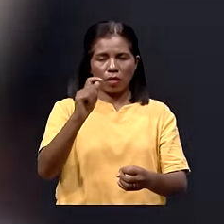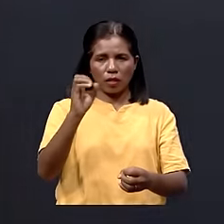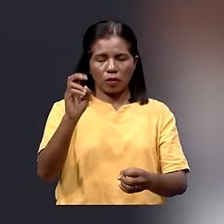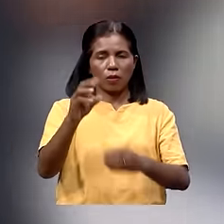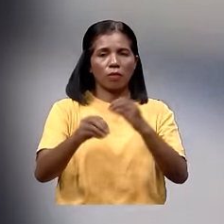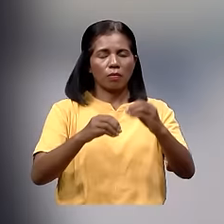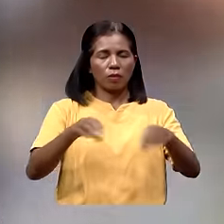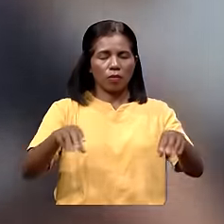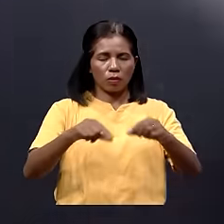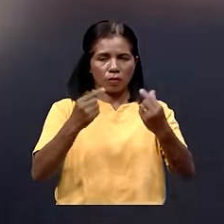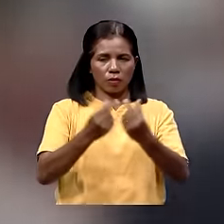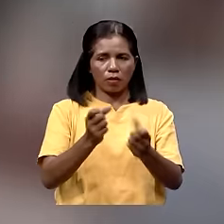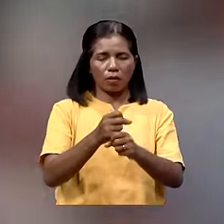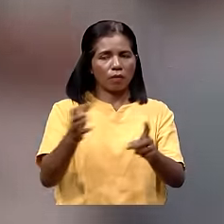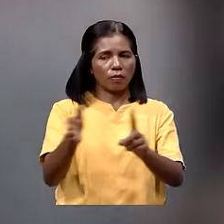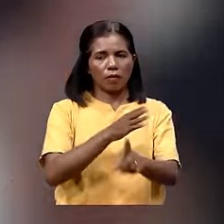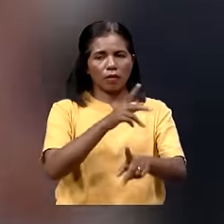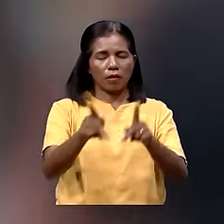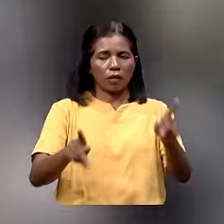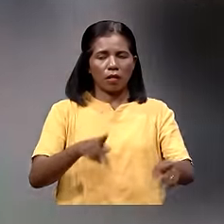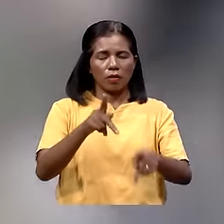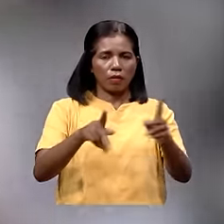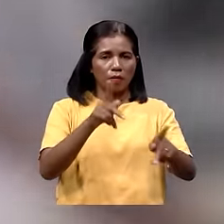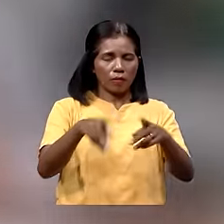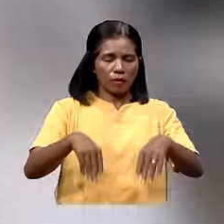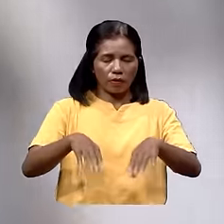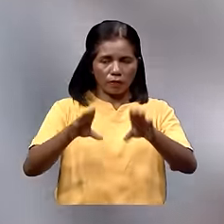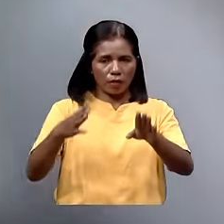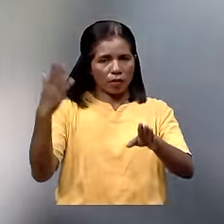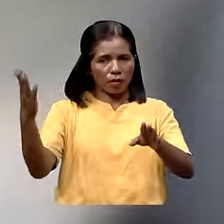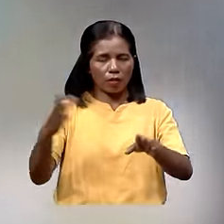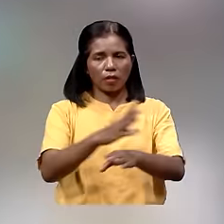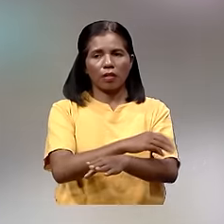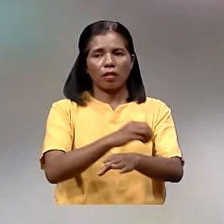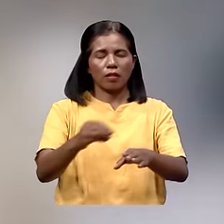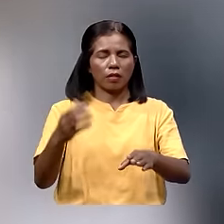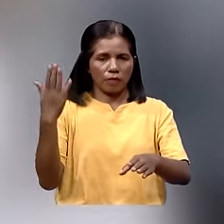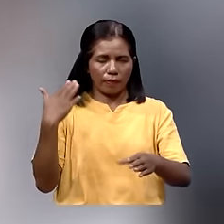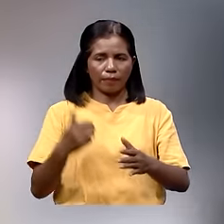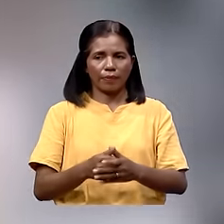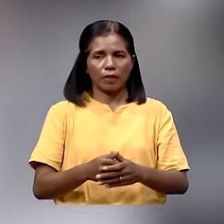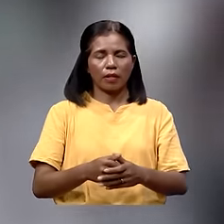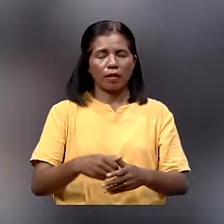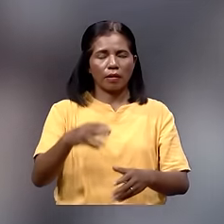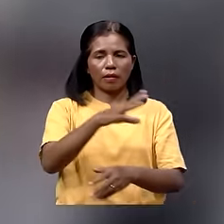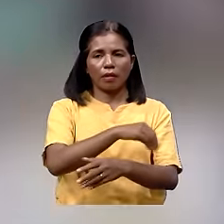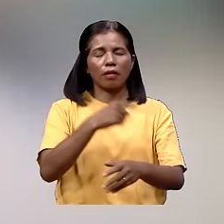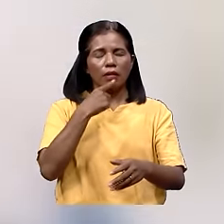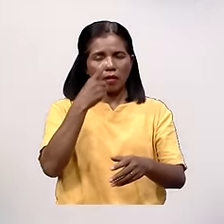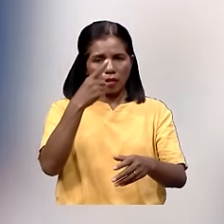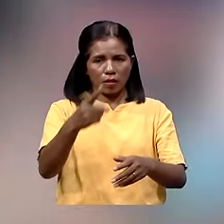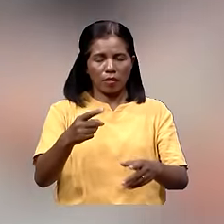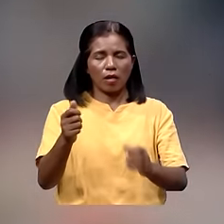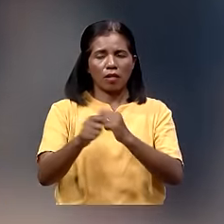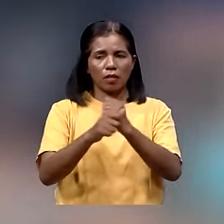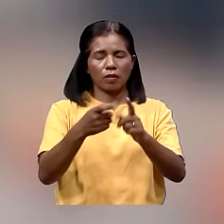equipa Seatou, nebehalo agressão físico, a Sonoro Negociante Sira e a área rotunda Nicolau Lobato foi na Laisne. Premiado Nobel da Paz, ne afirma, a Sonoro